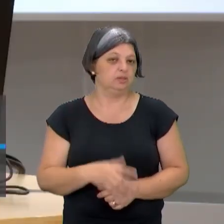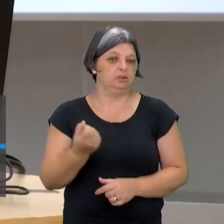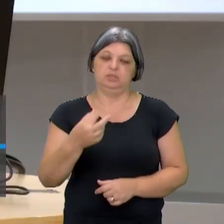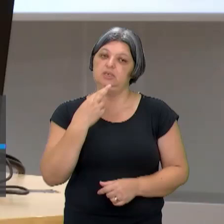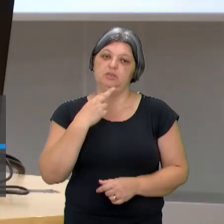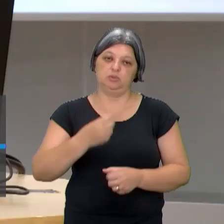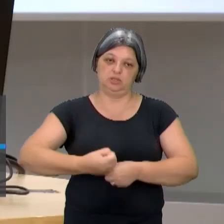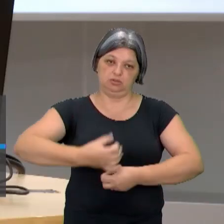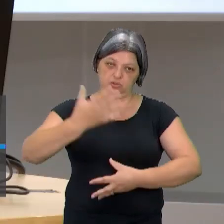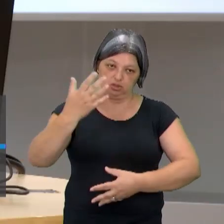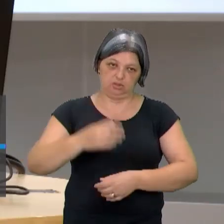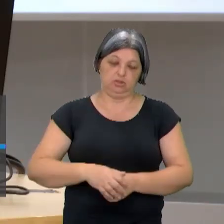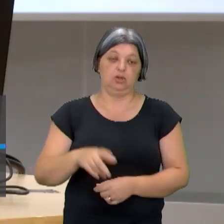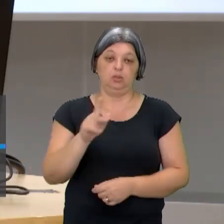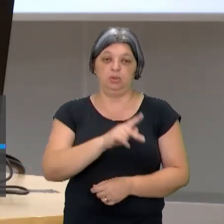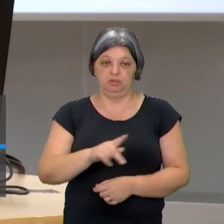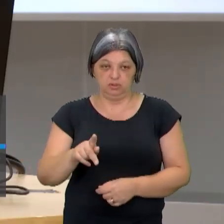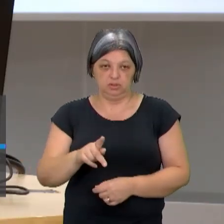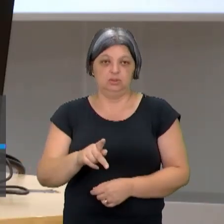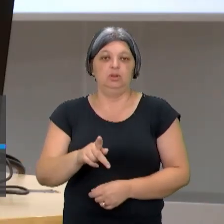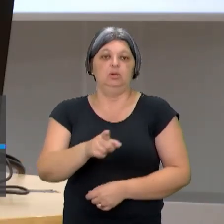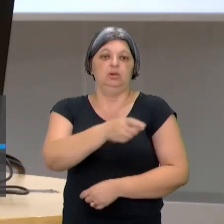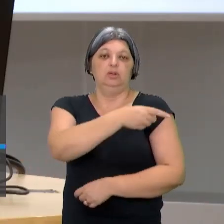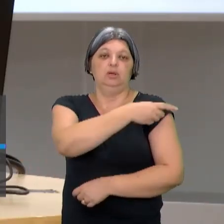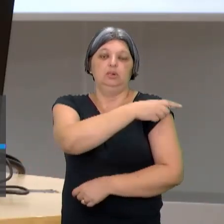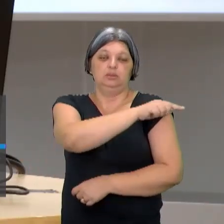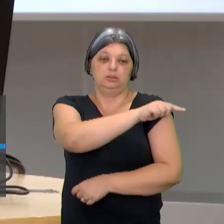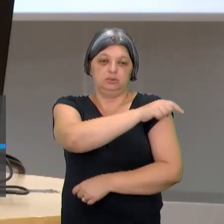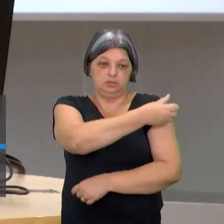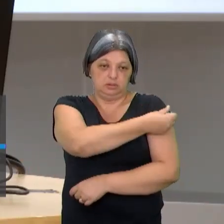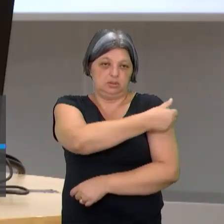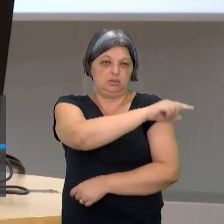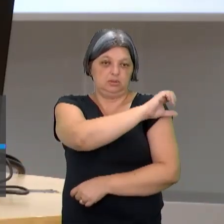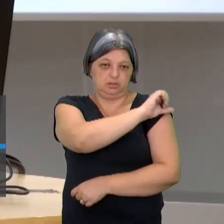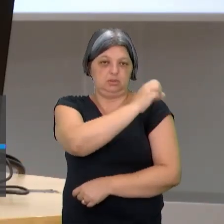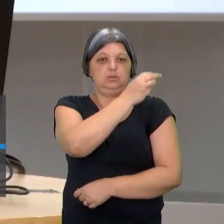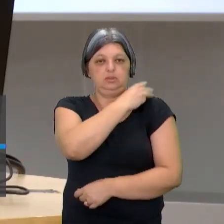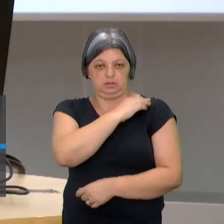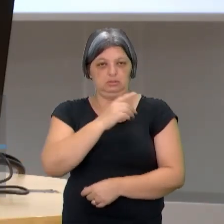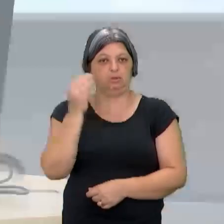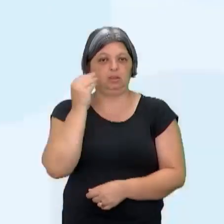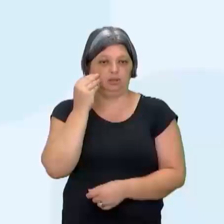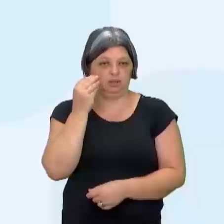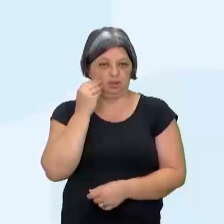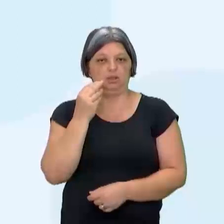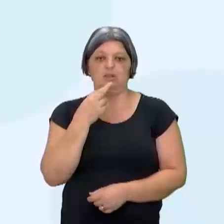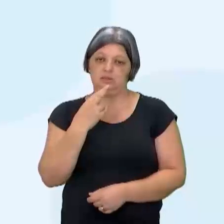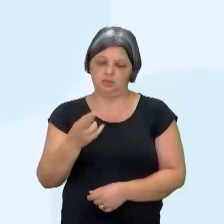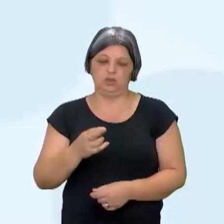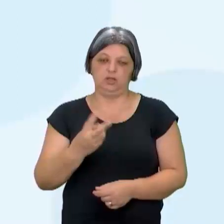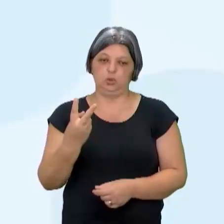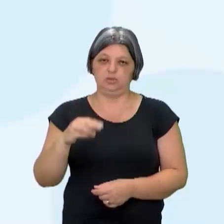no chat. E os professores dos anos finais de ensino médio, então, tentem resolver aí esse estudo de caso. 2 minutinhos.